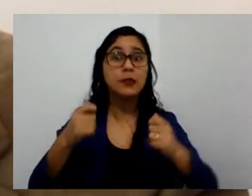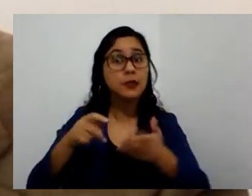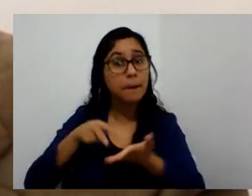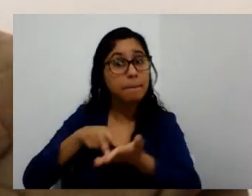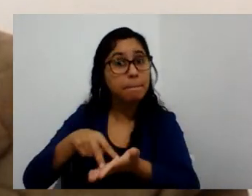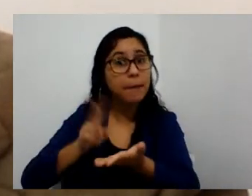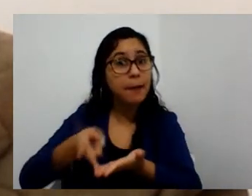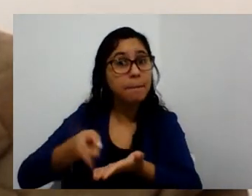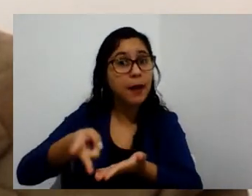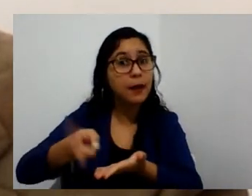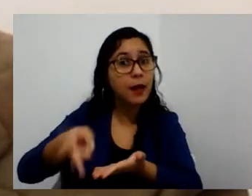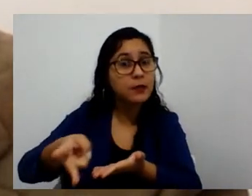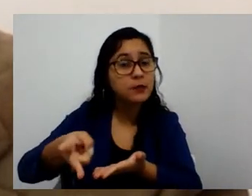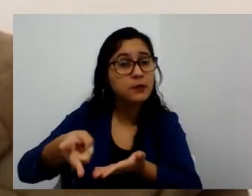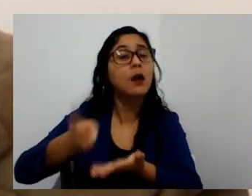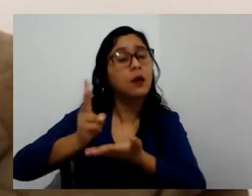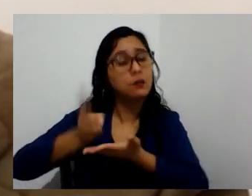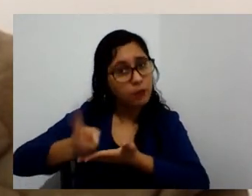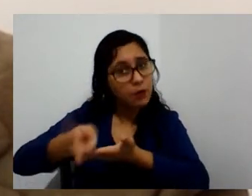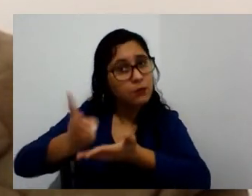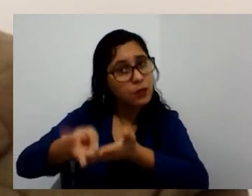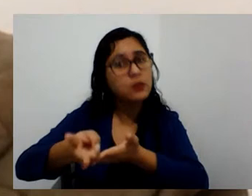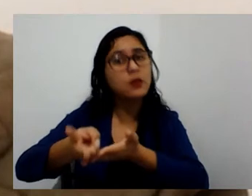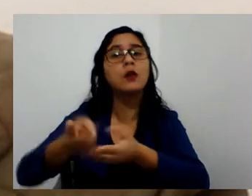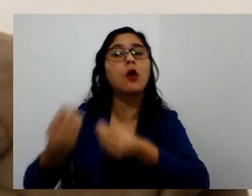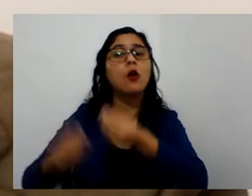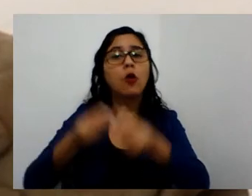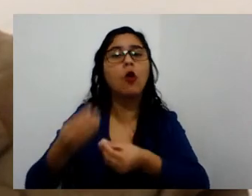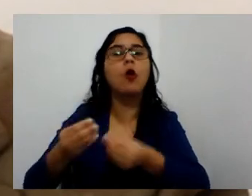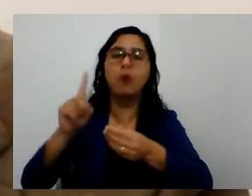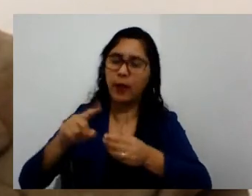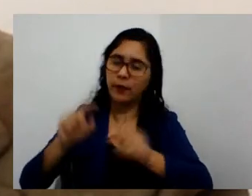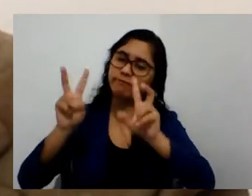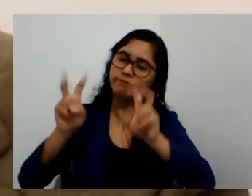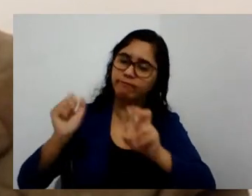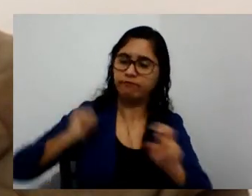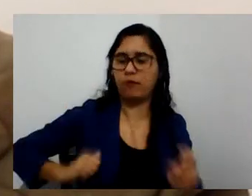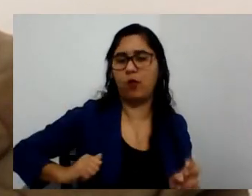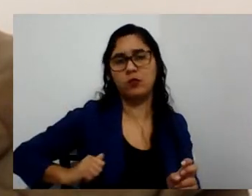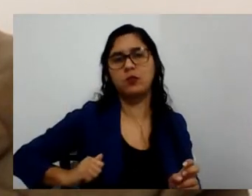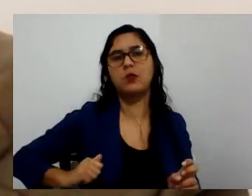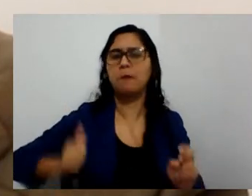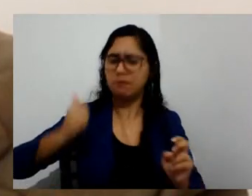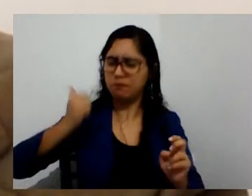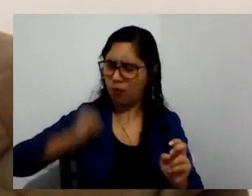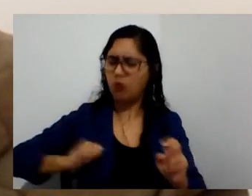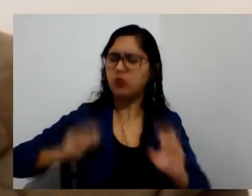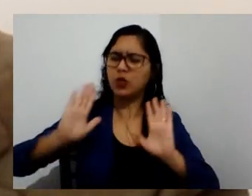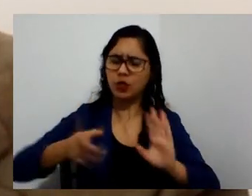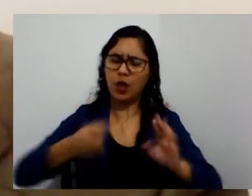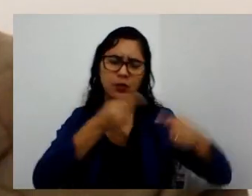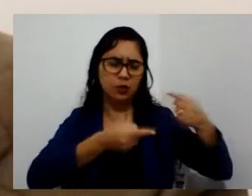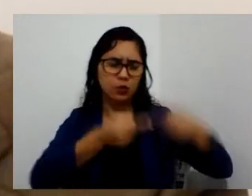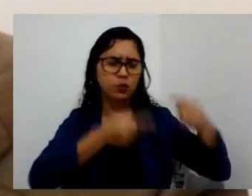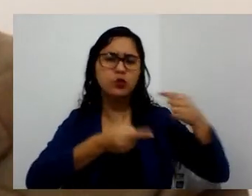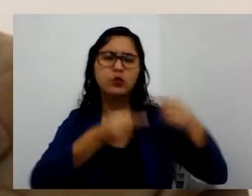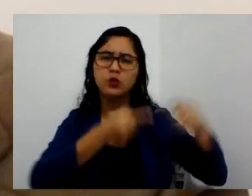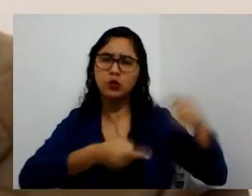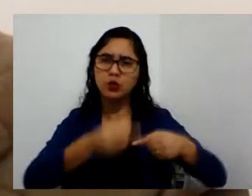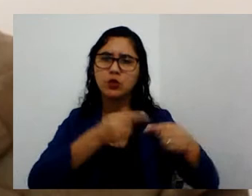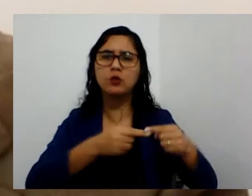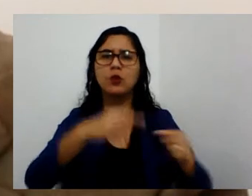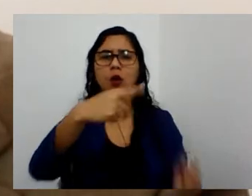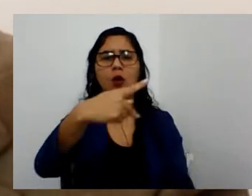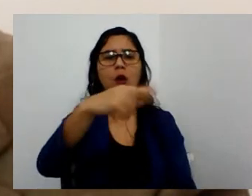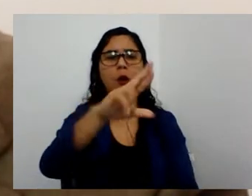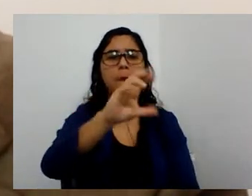essa permanência nós pretendemos fazer com bolsas, e essas bolsas já foram discutidas junto com a PROAD,